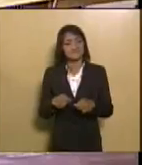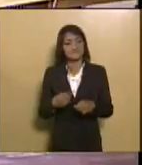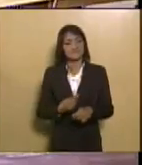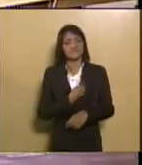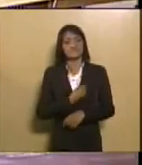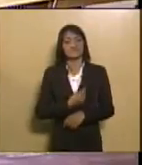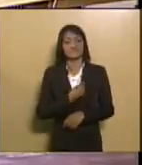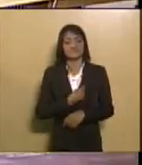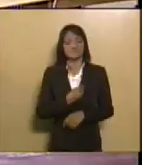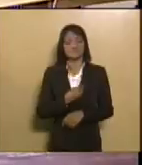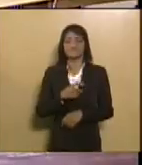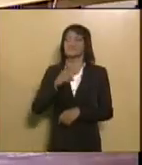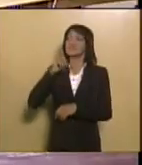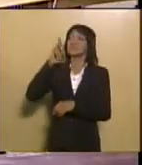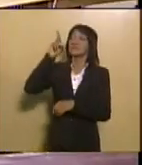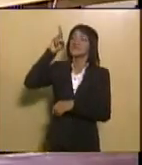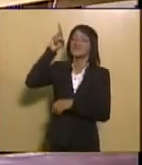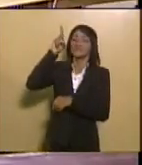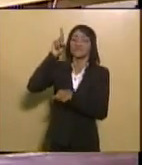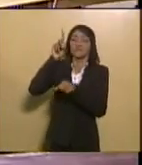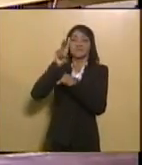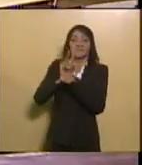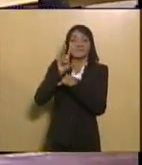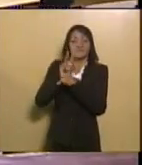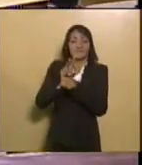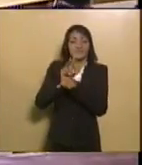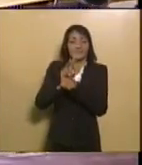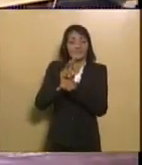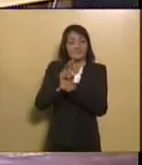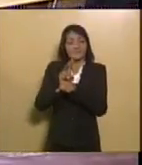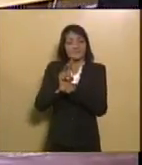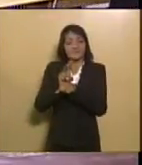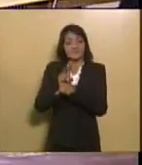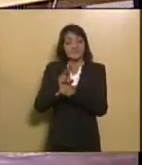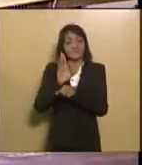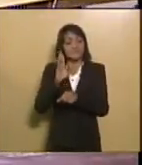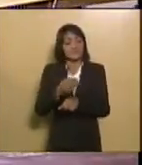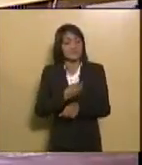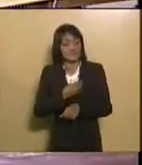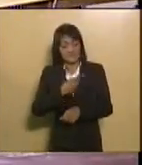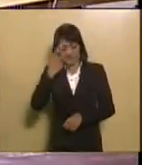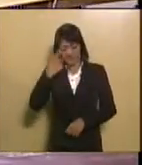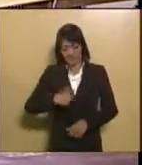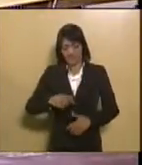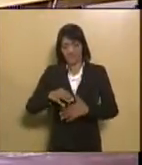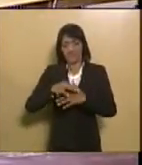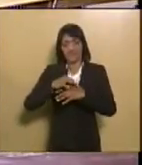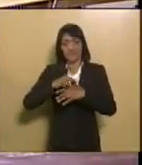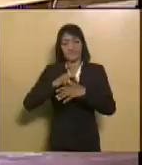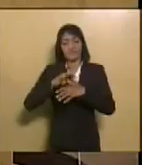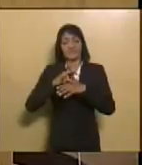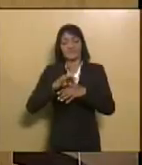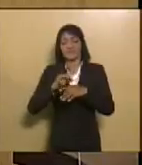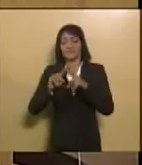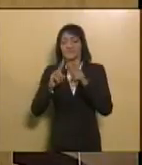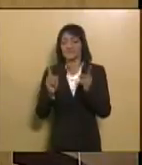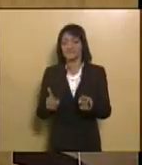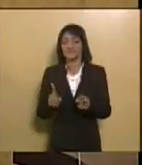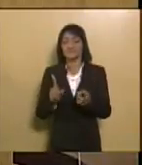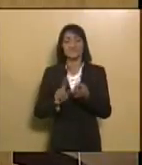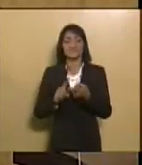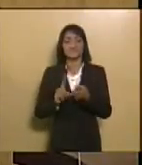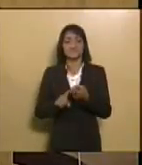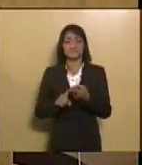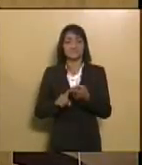da proteção divina para a nossa vida, não somente a vida física, mas especialmente a